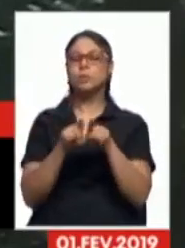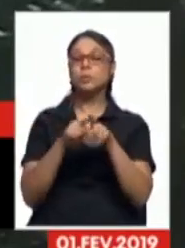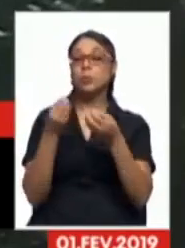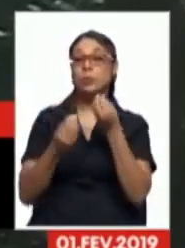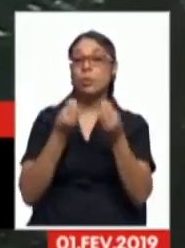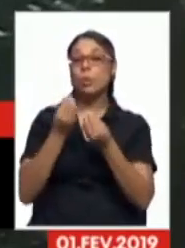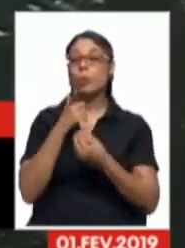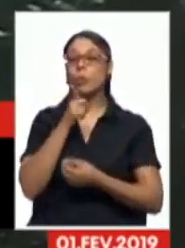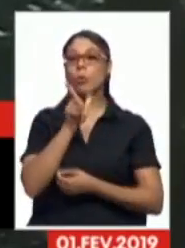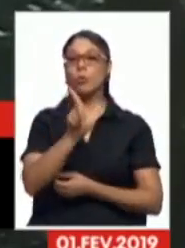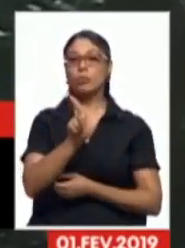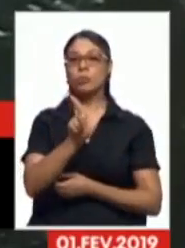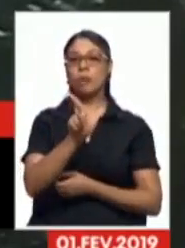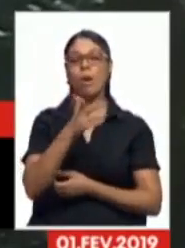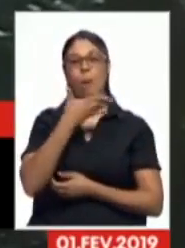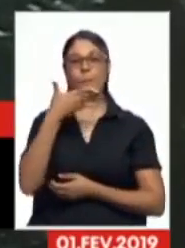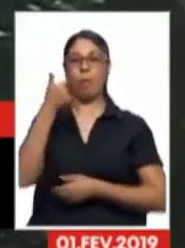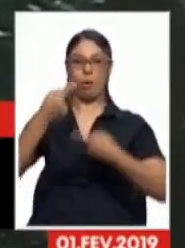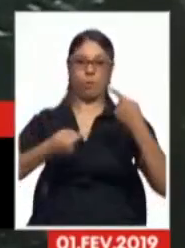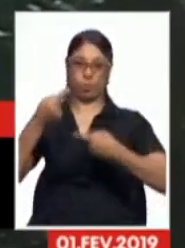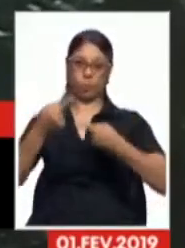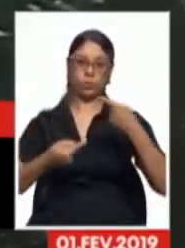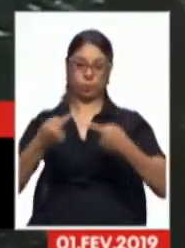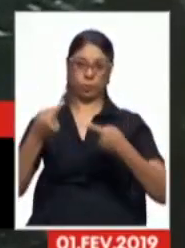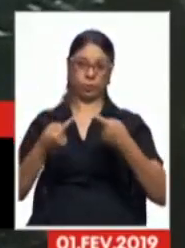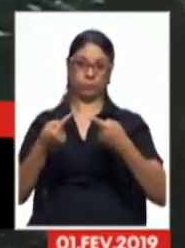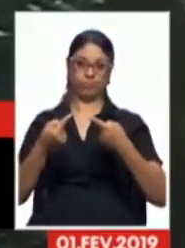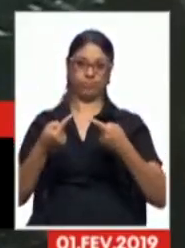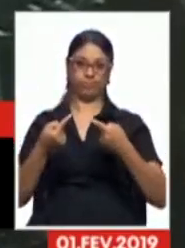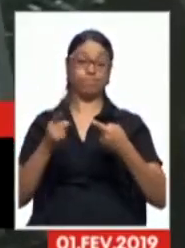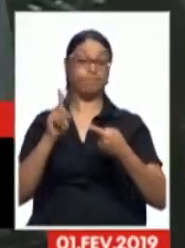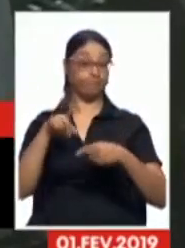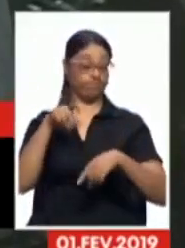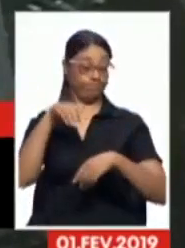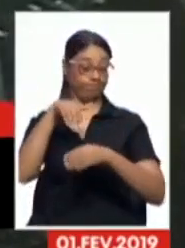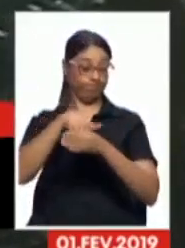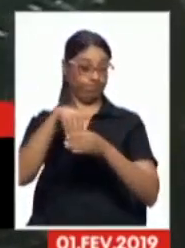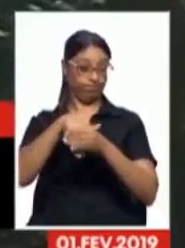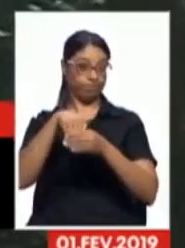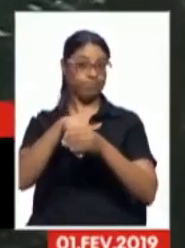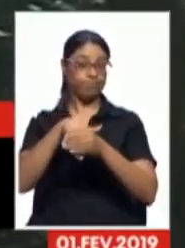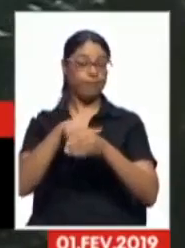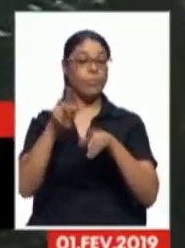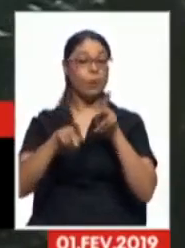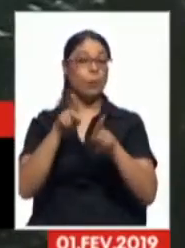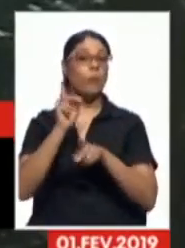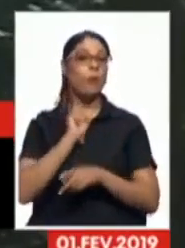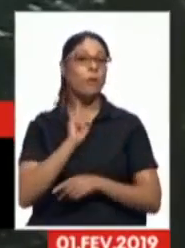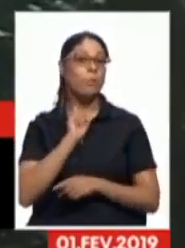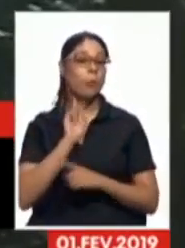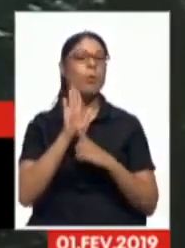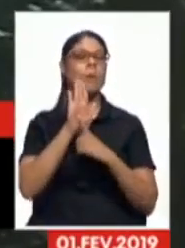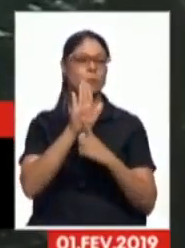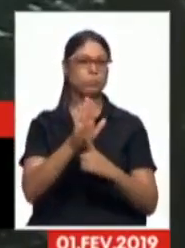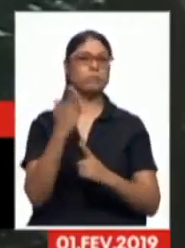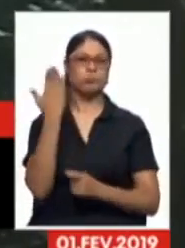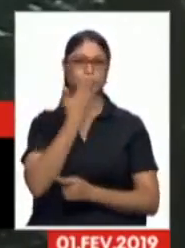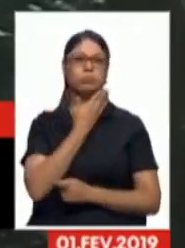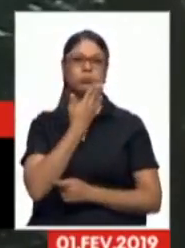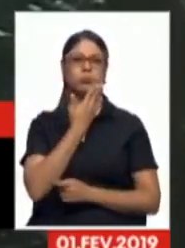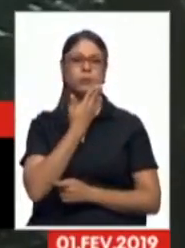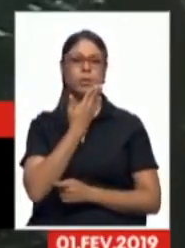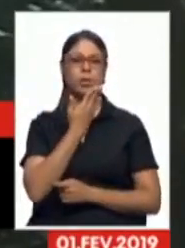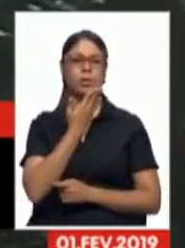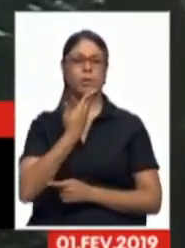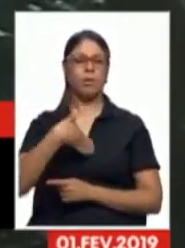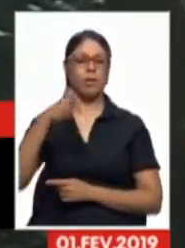de exercer a política. Nas urnas, o mineiro demonstrou que deixará para